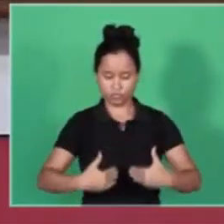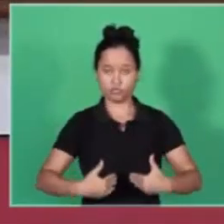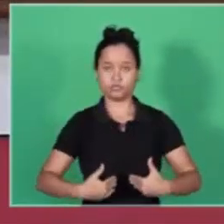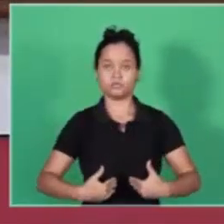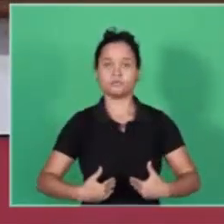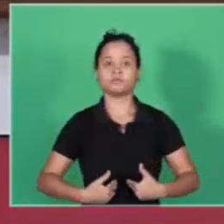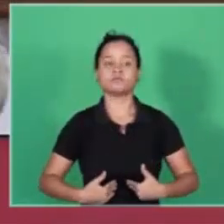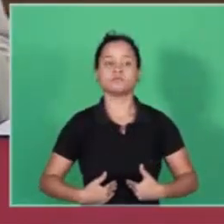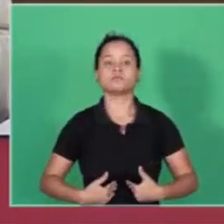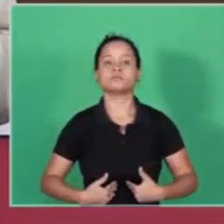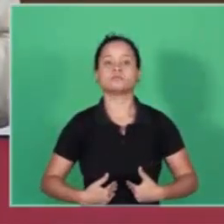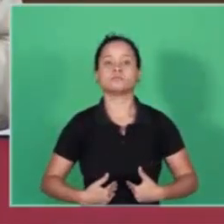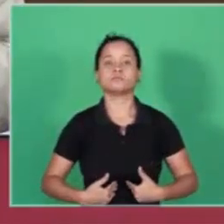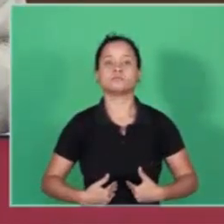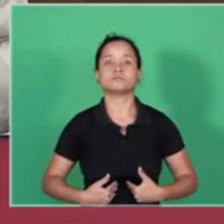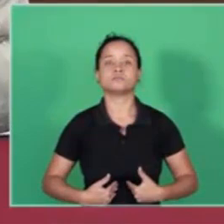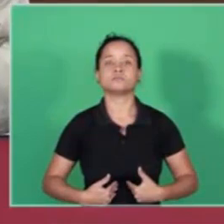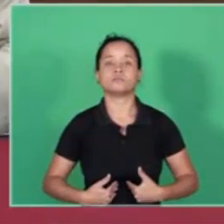Então, se chama isso